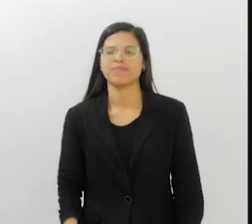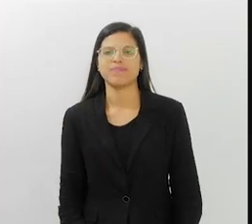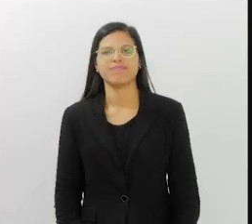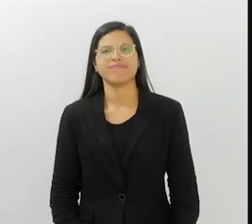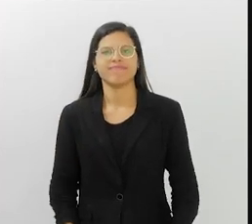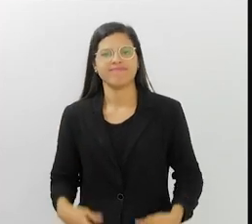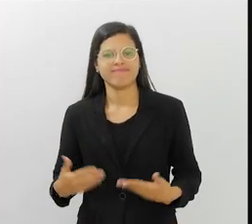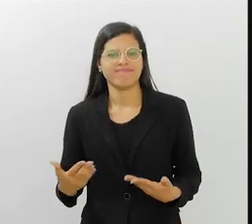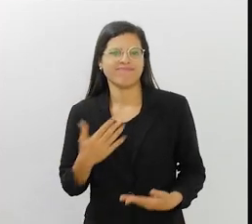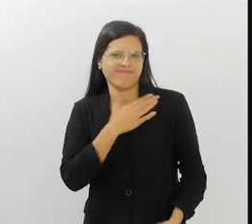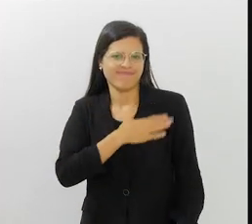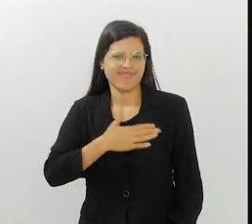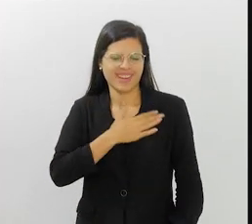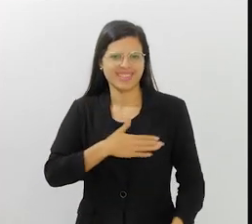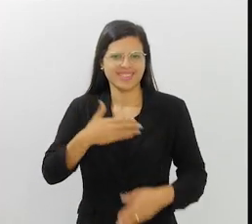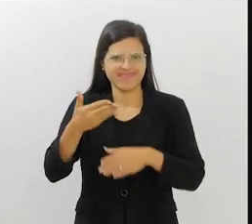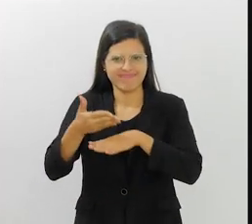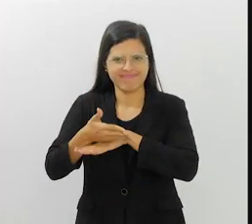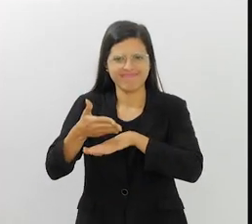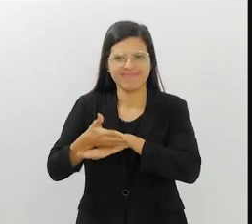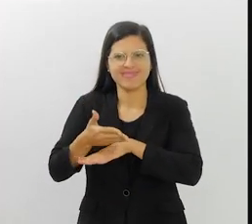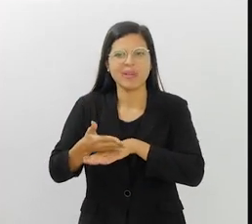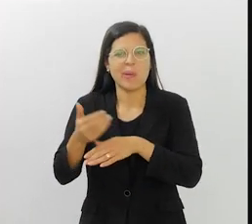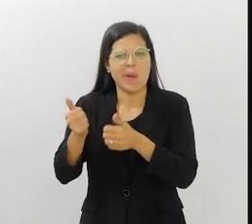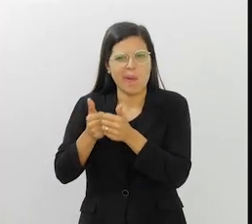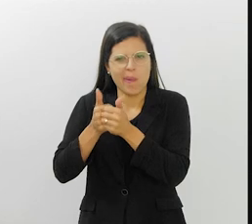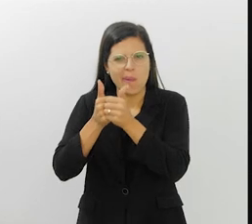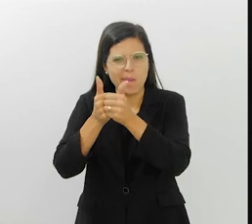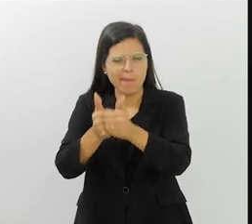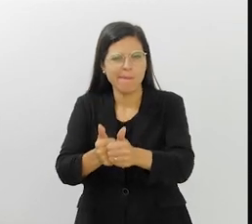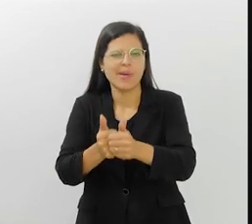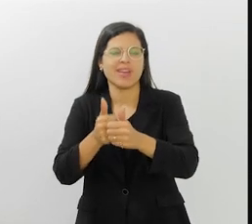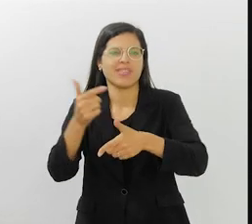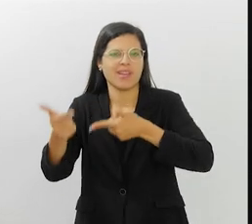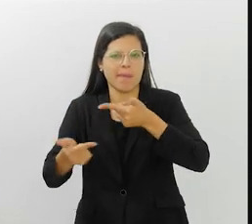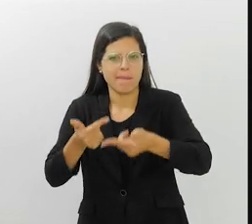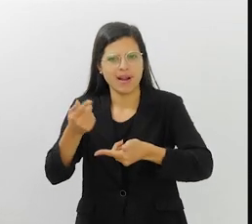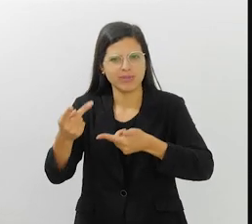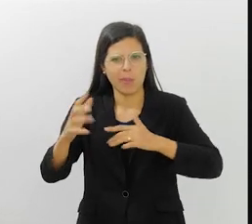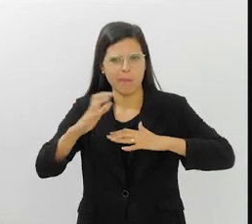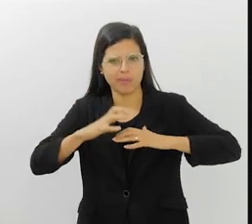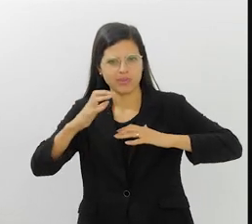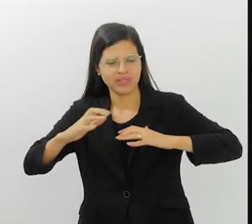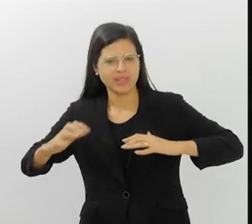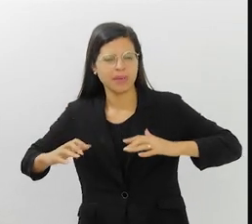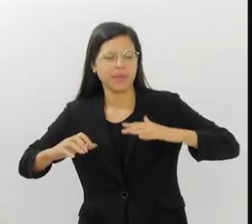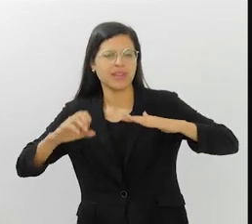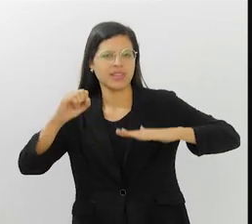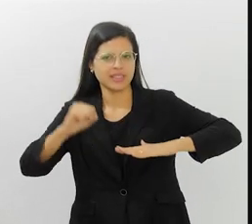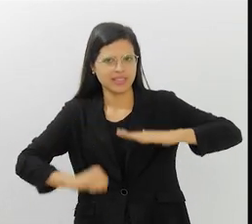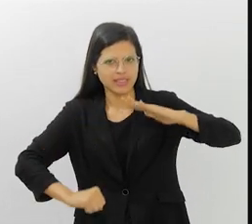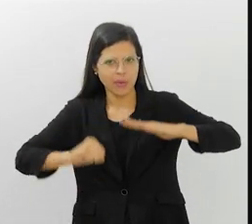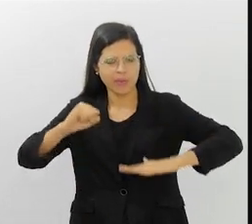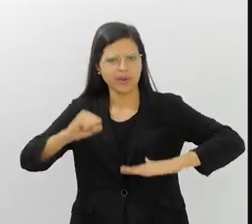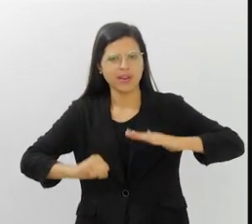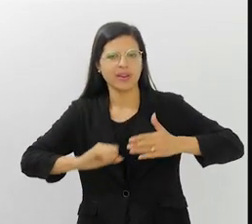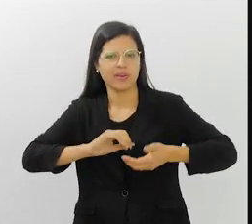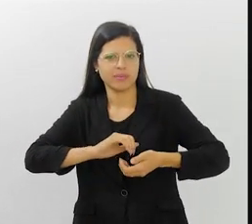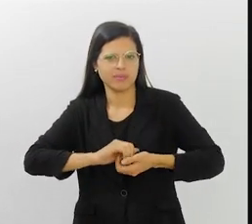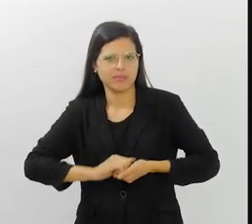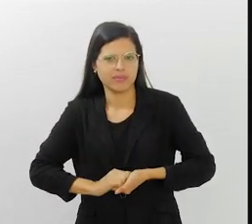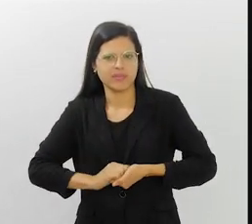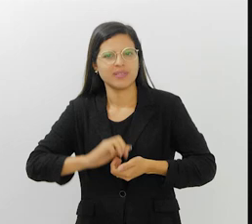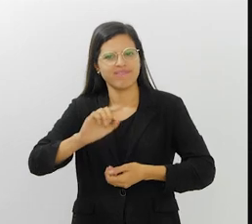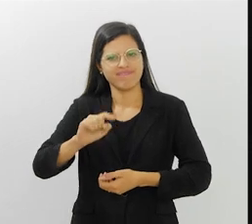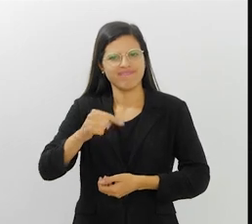Eu acompanho você há algum tempo, seu trabalho, desde Pôr da Pedra, Salgueiro, Viradouro, depois esse projeto das Quintas com